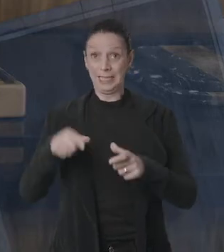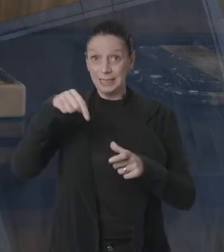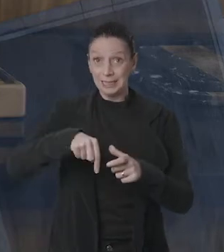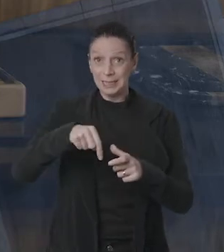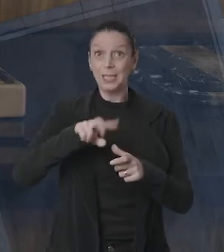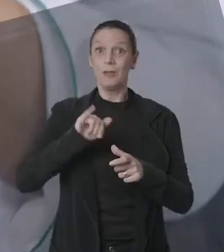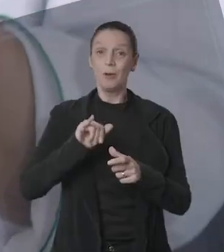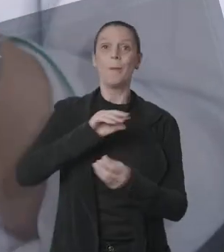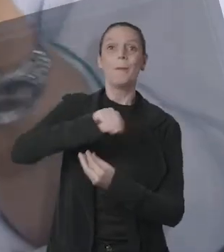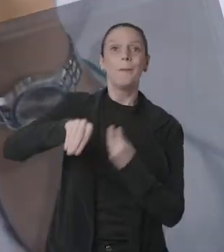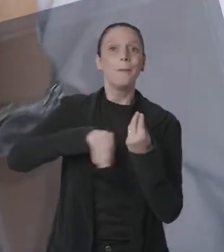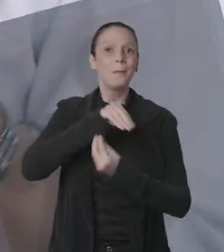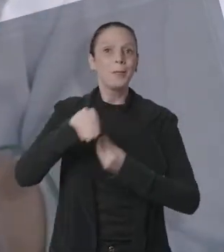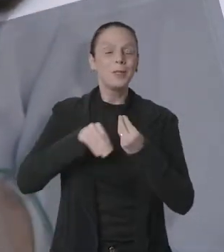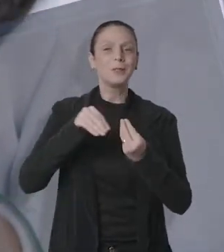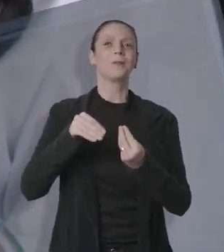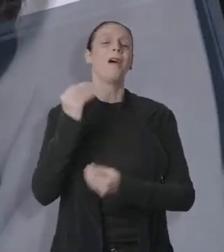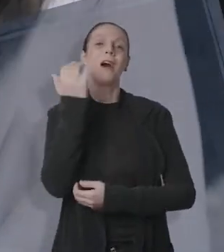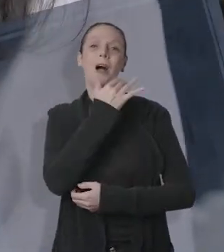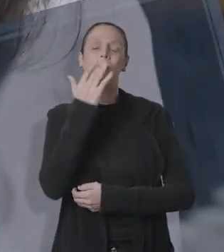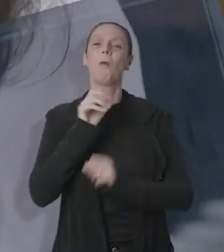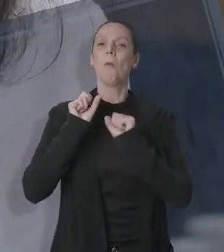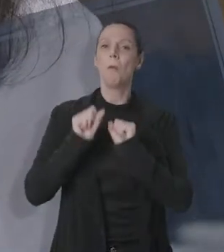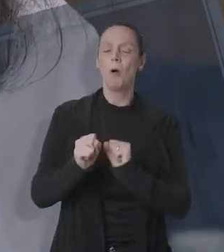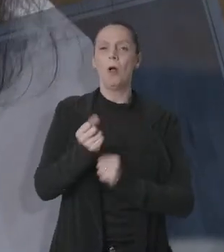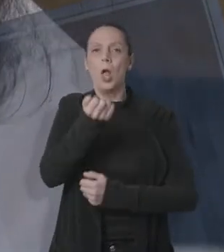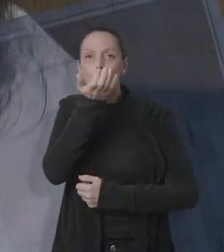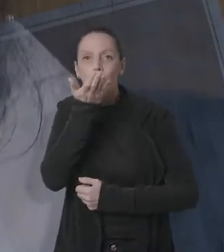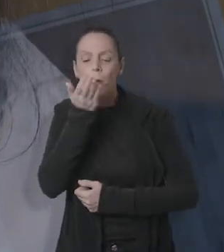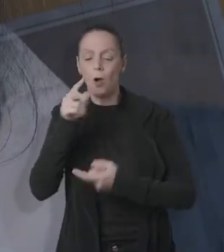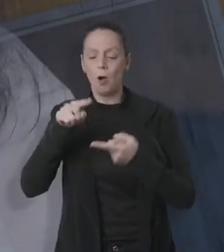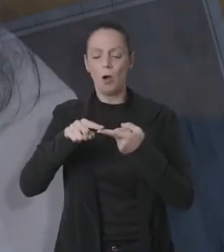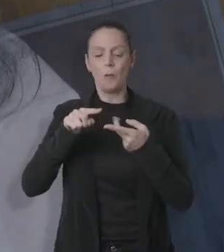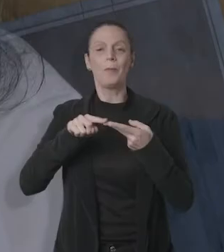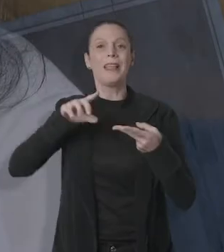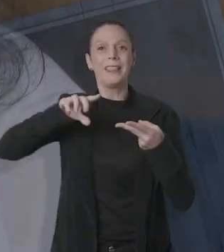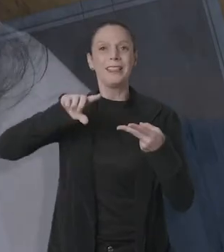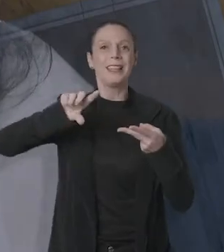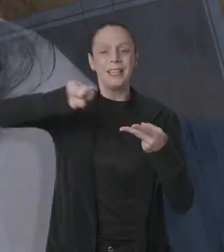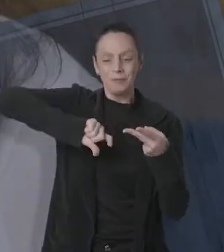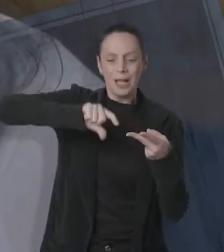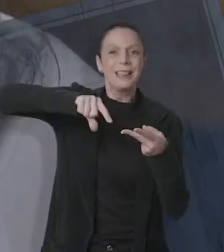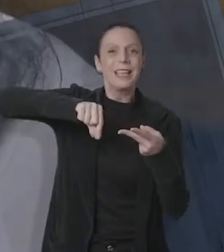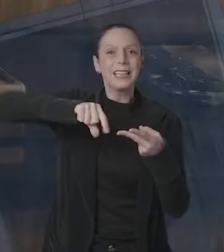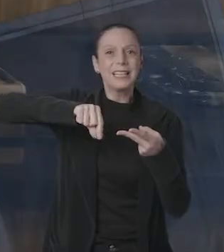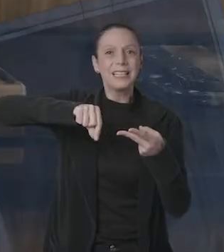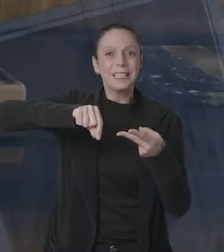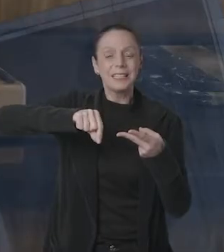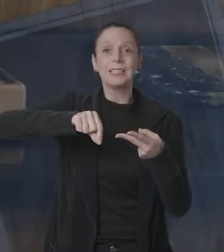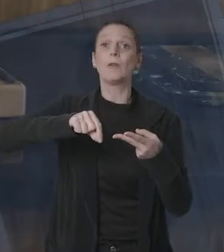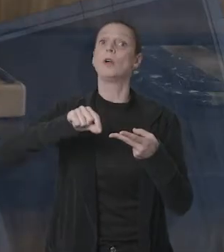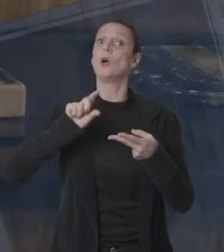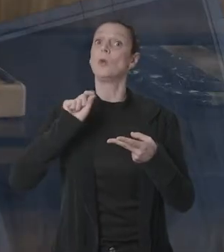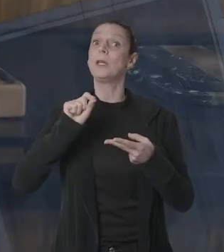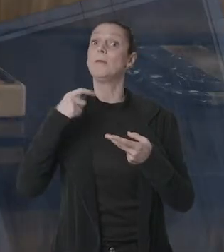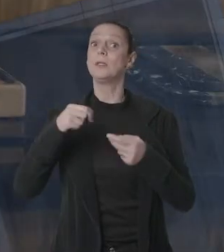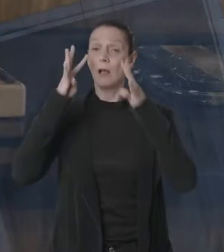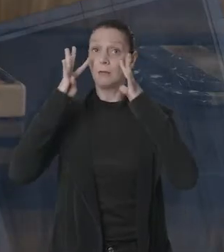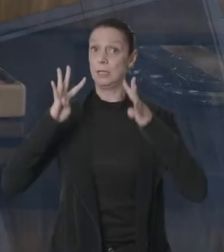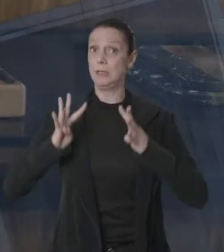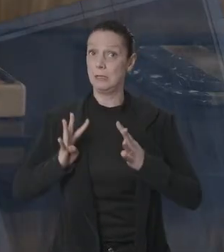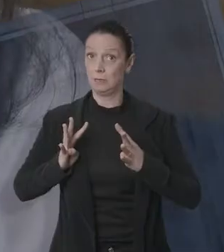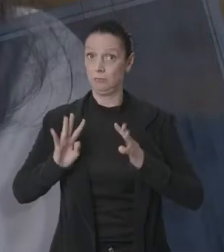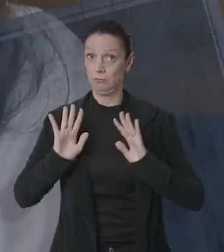corante em gel. Mas você pode usar o corante em pó ou o corante líquido. O que vai mudar é o processo de mistura aqui no